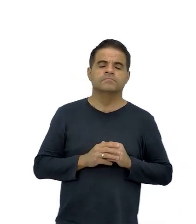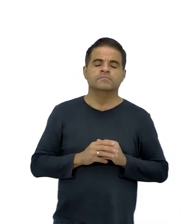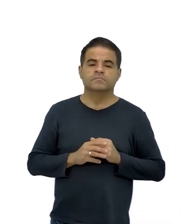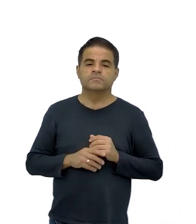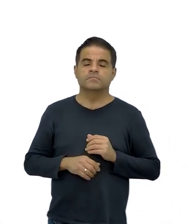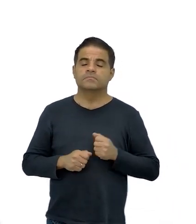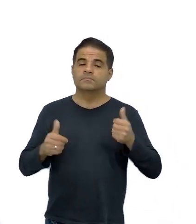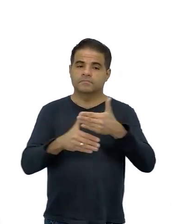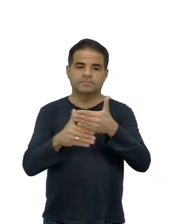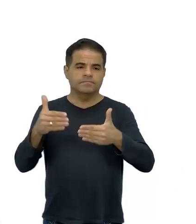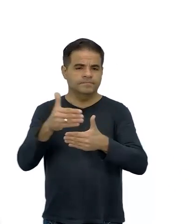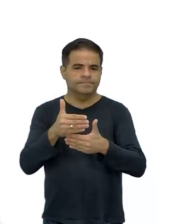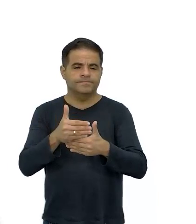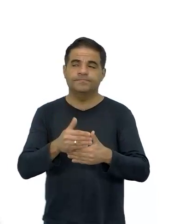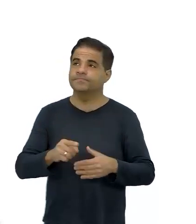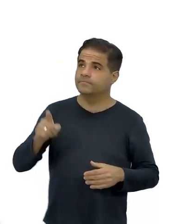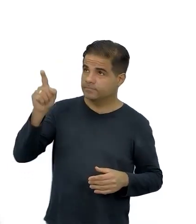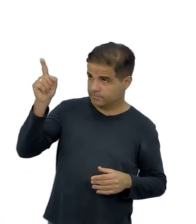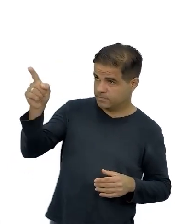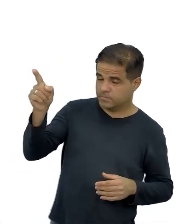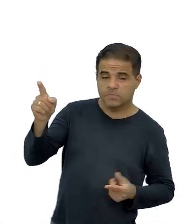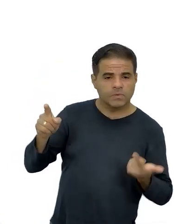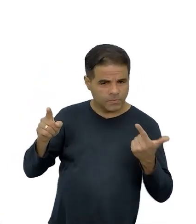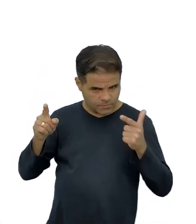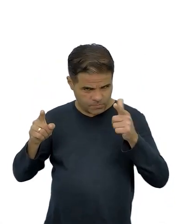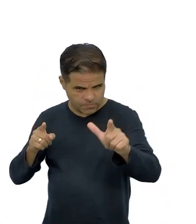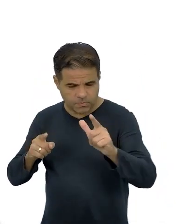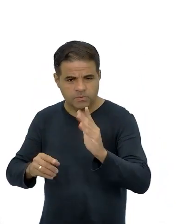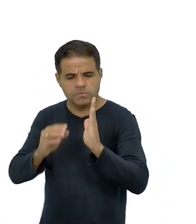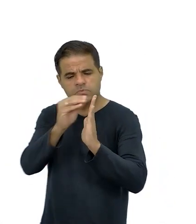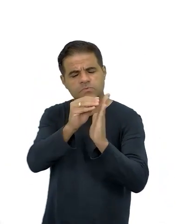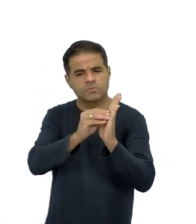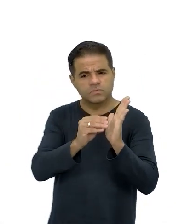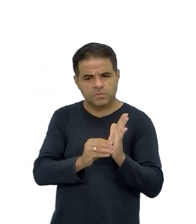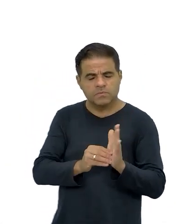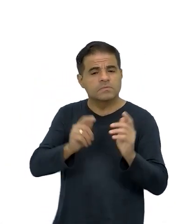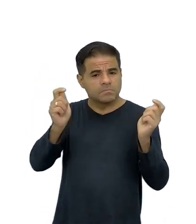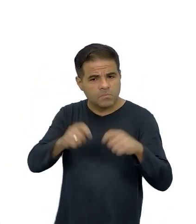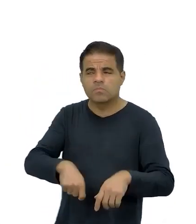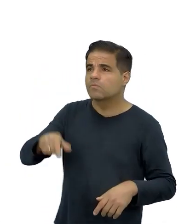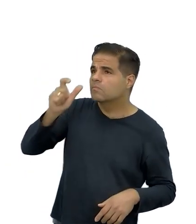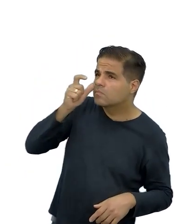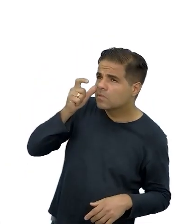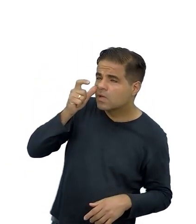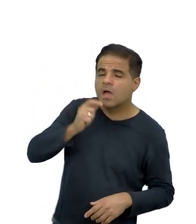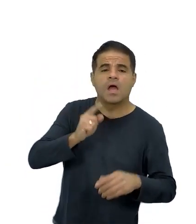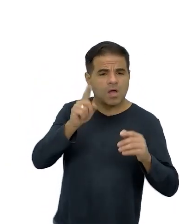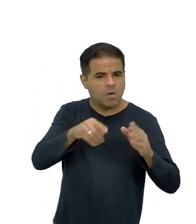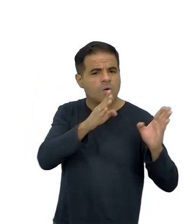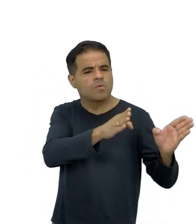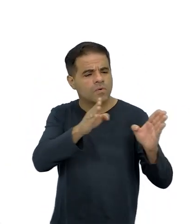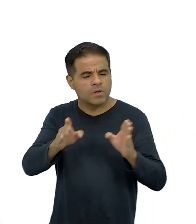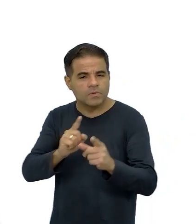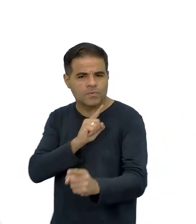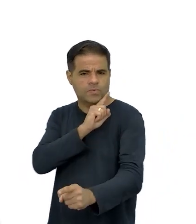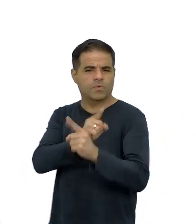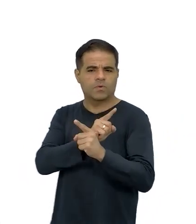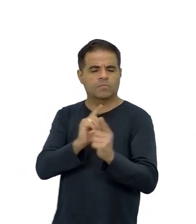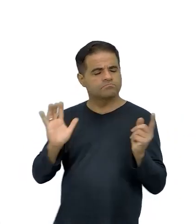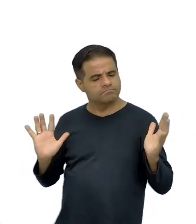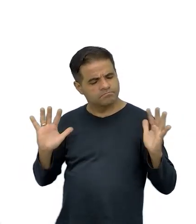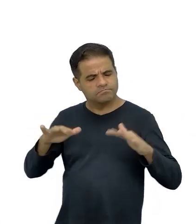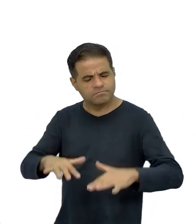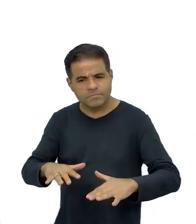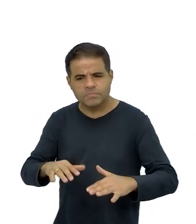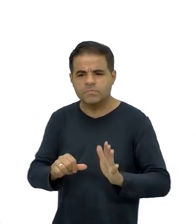No slide, neste próximo aqui sobre a agenda, vocês podem observar a organização do nosso encontro.